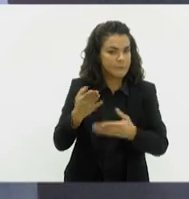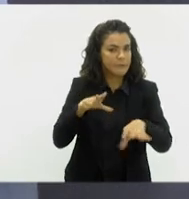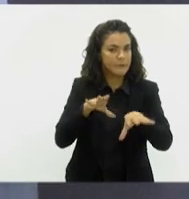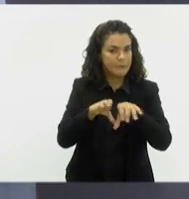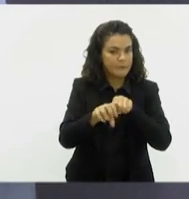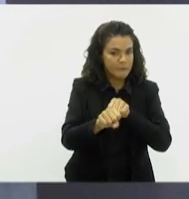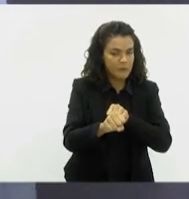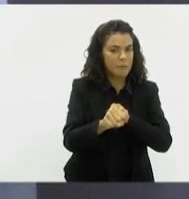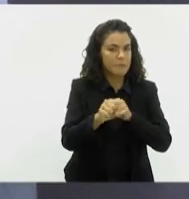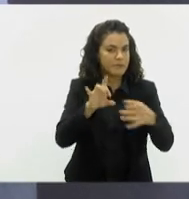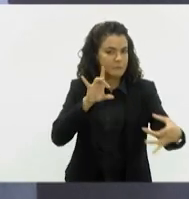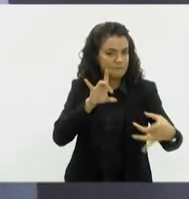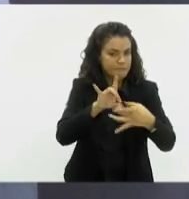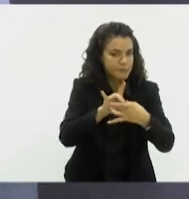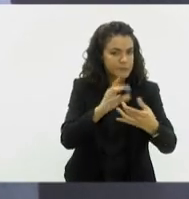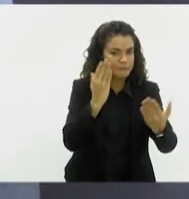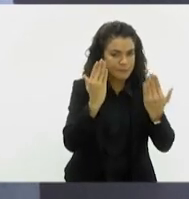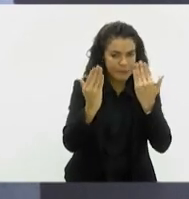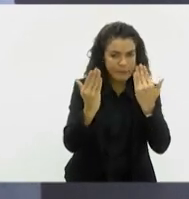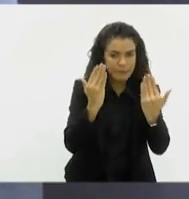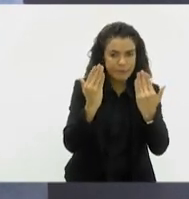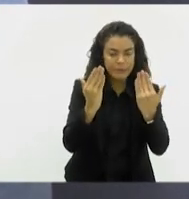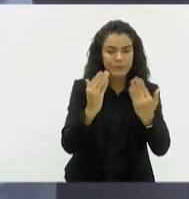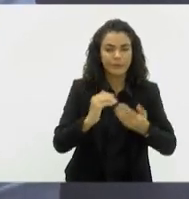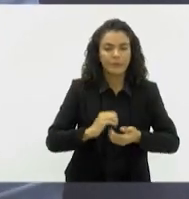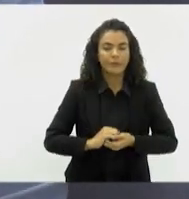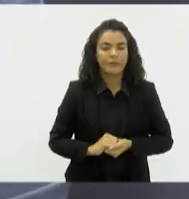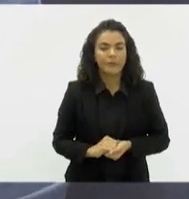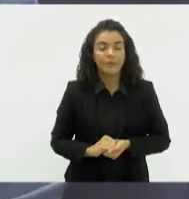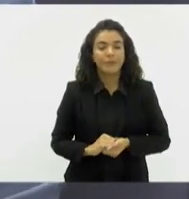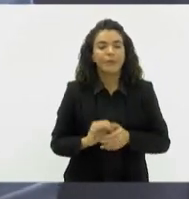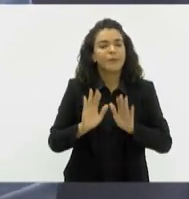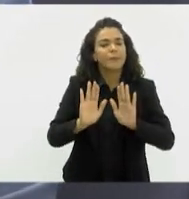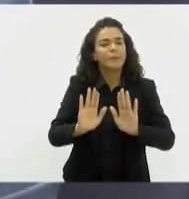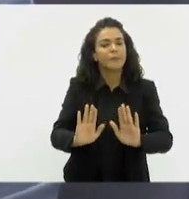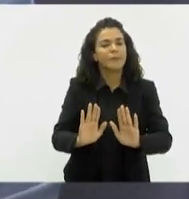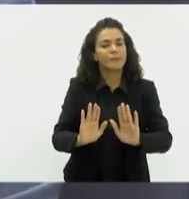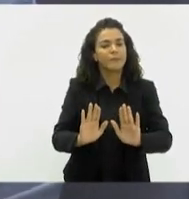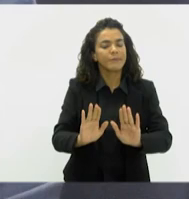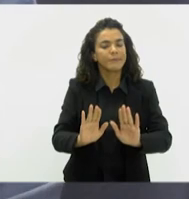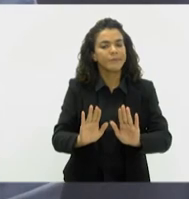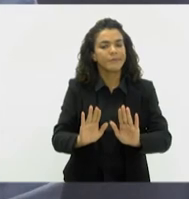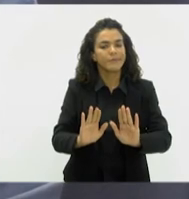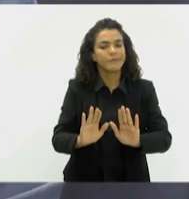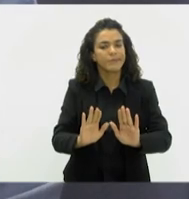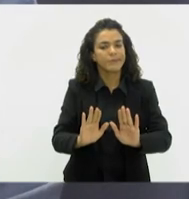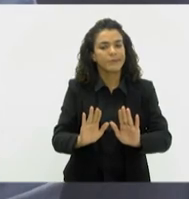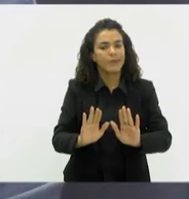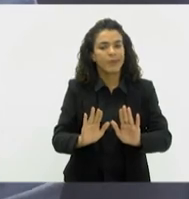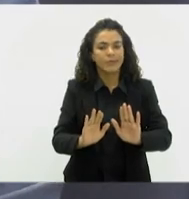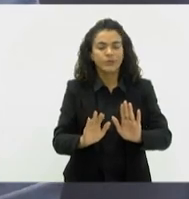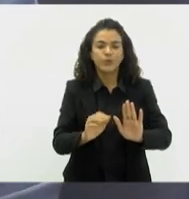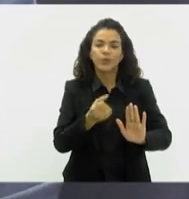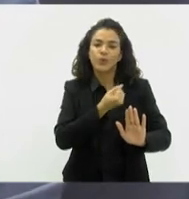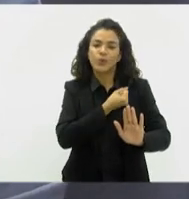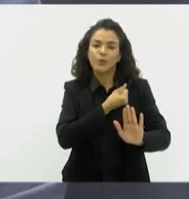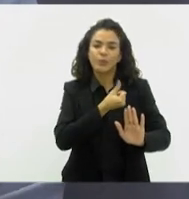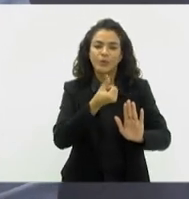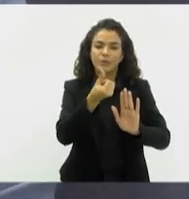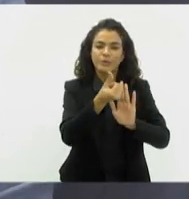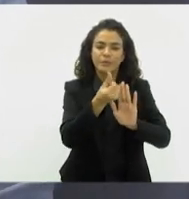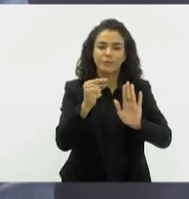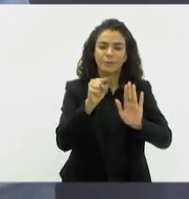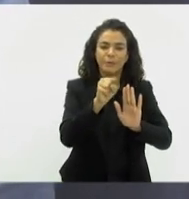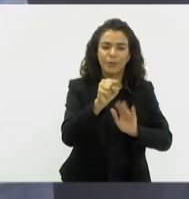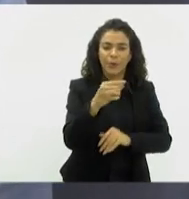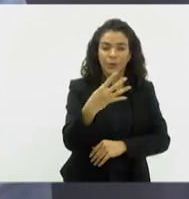também pertinente como psicóloga. Só que o item 6.4 do edital,